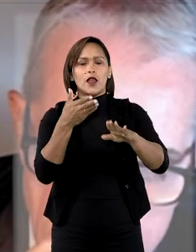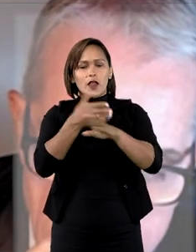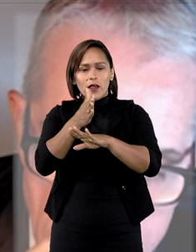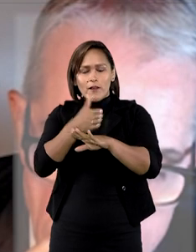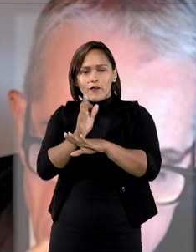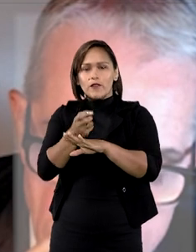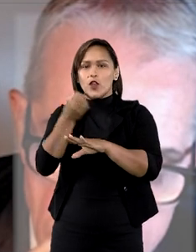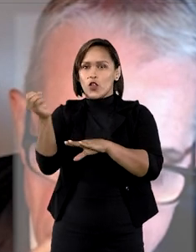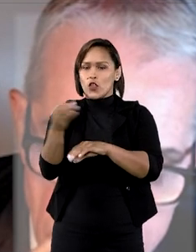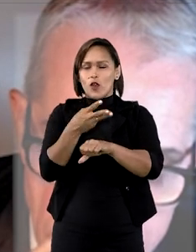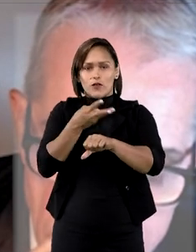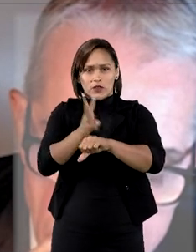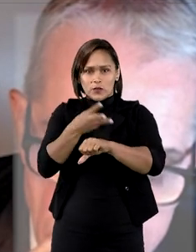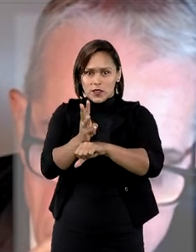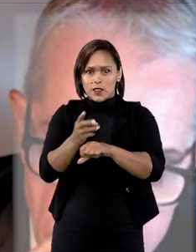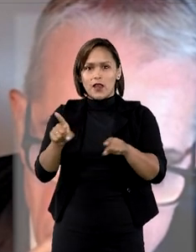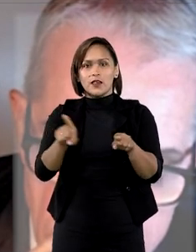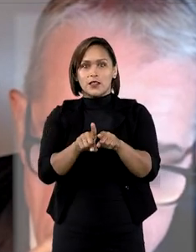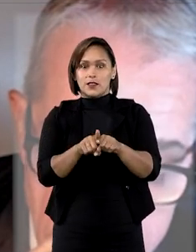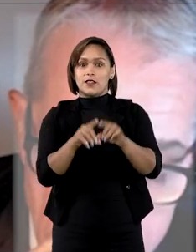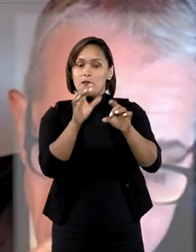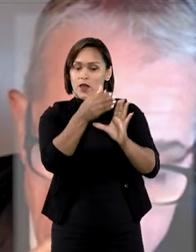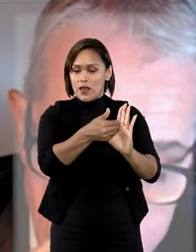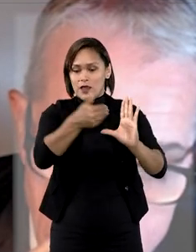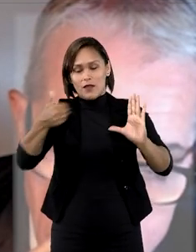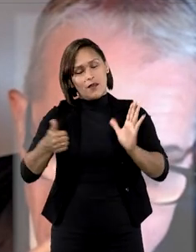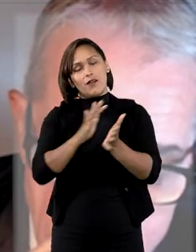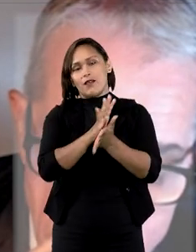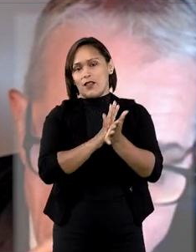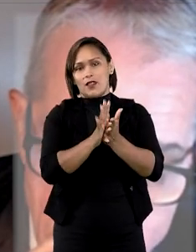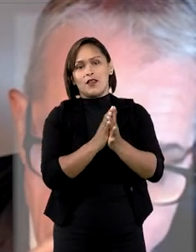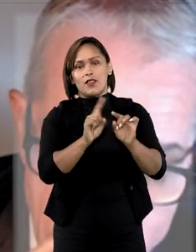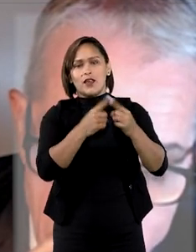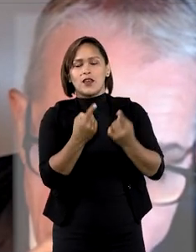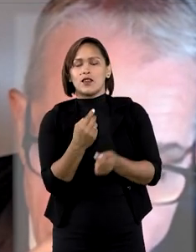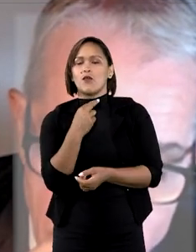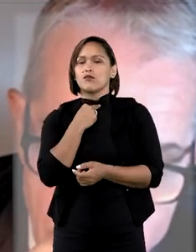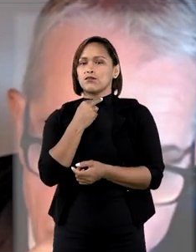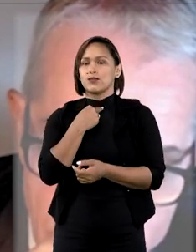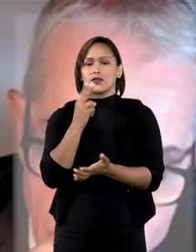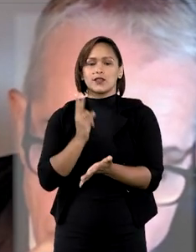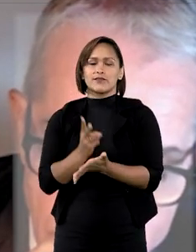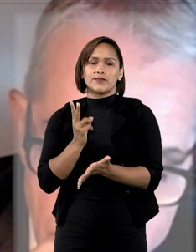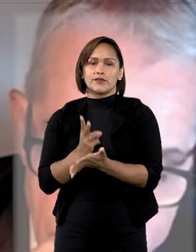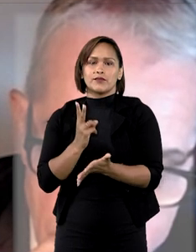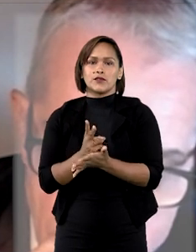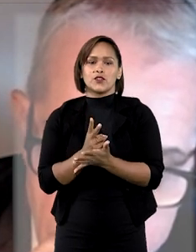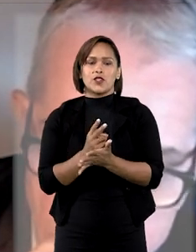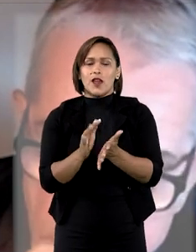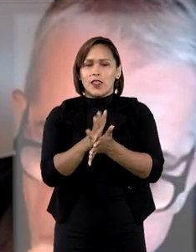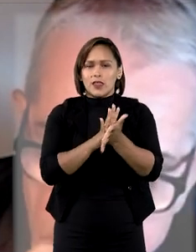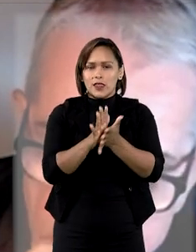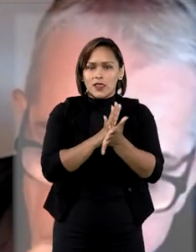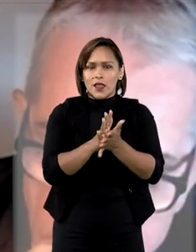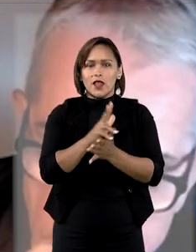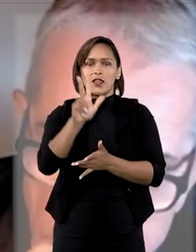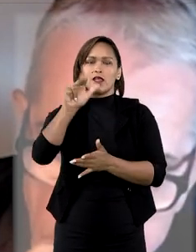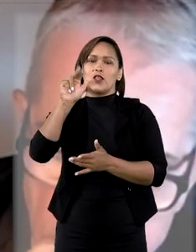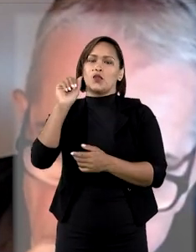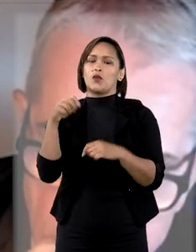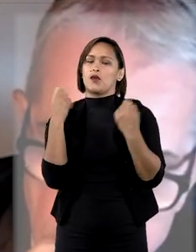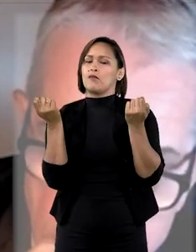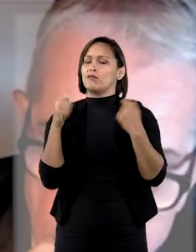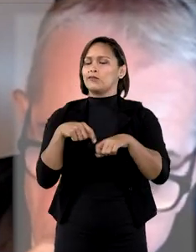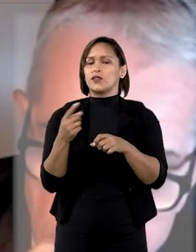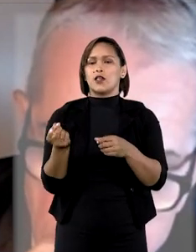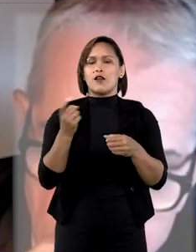envio de novas mensagens pelo WhatsApp e exclusão de outras, e não deixaria absolutamente nenhum vestígio e jamais